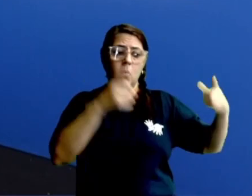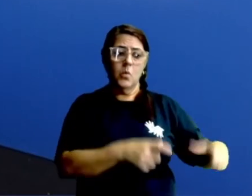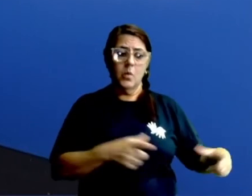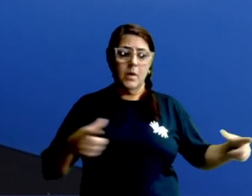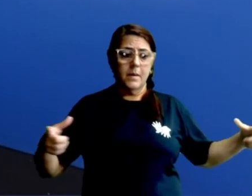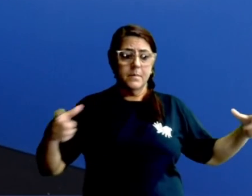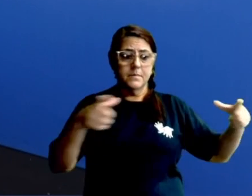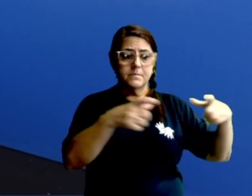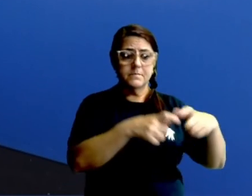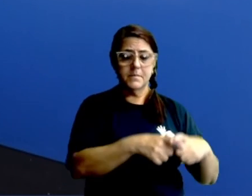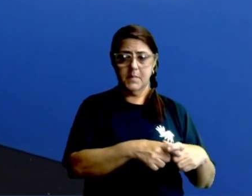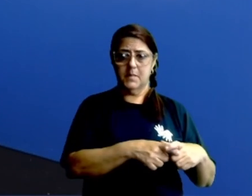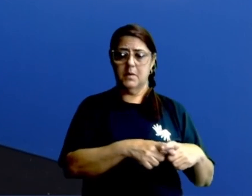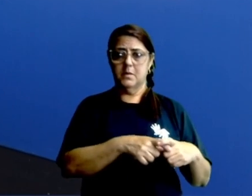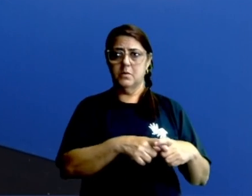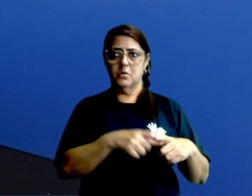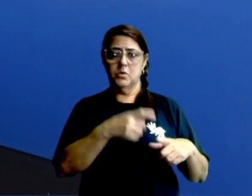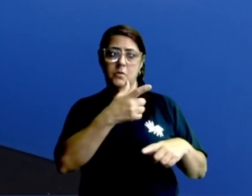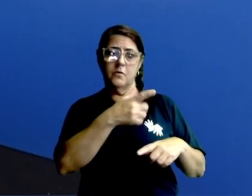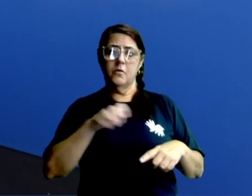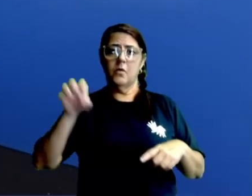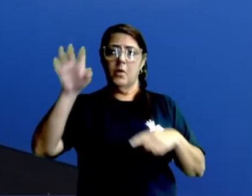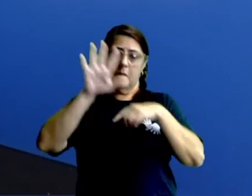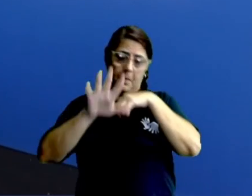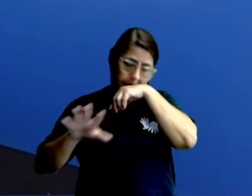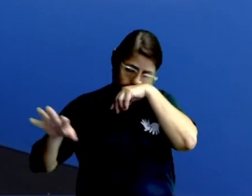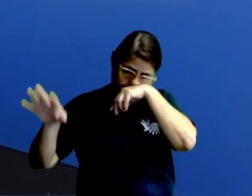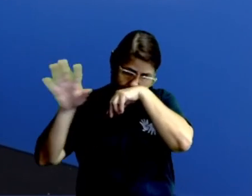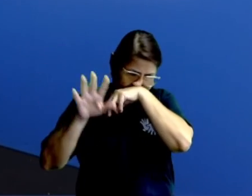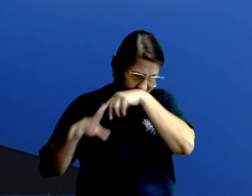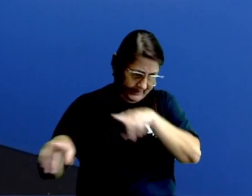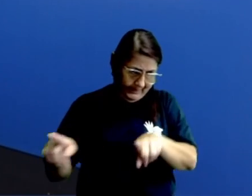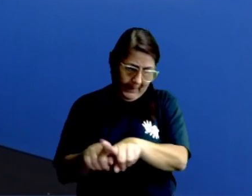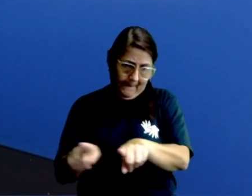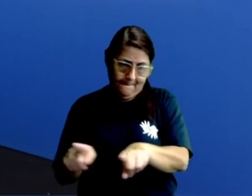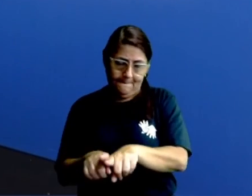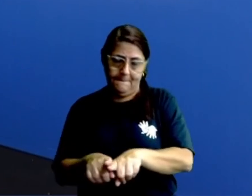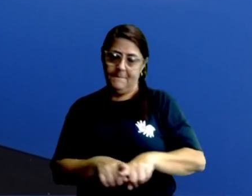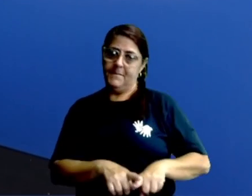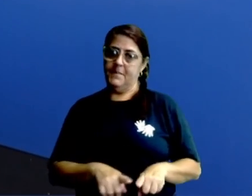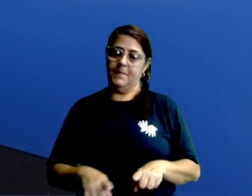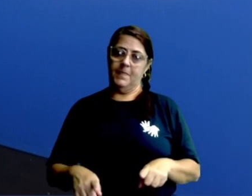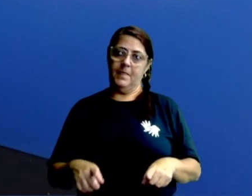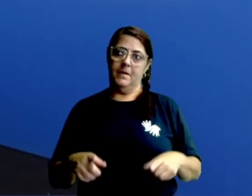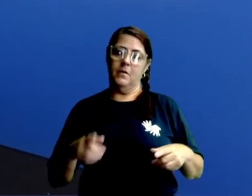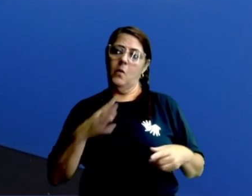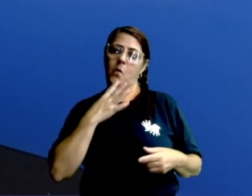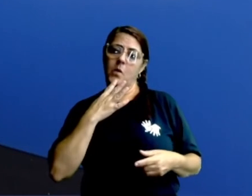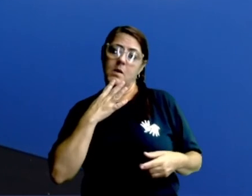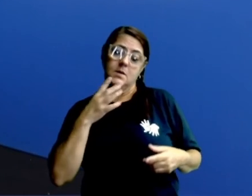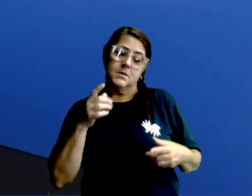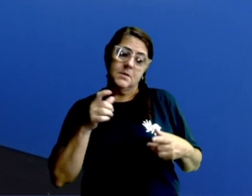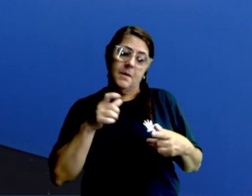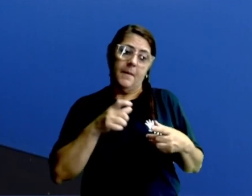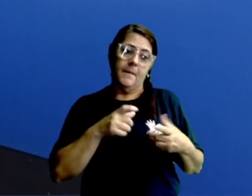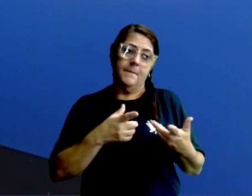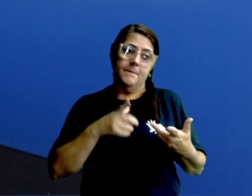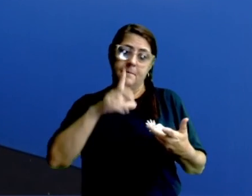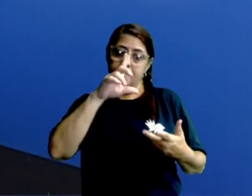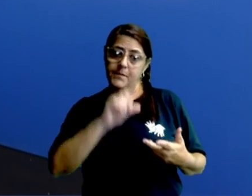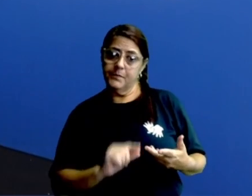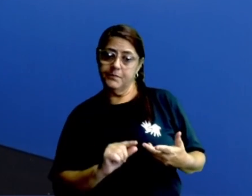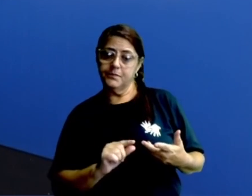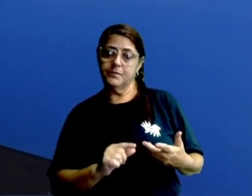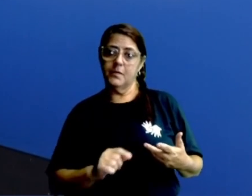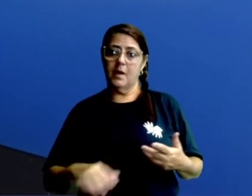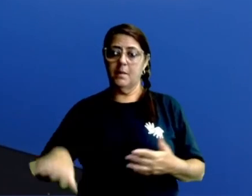grandes potências de fora da Europa. Acho bem interessante, né? A gente pouco estuda, pouco conhece da América